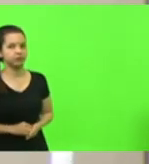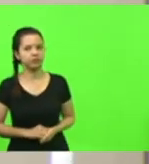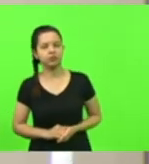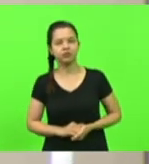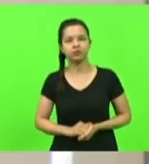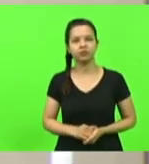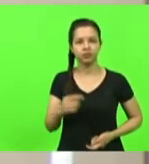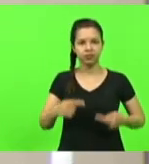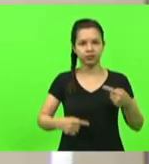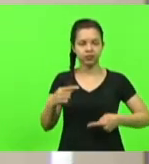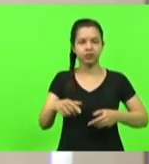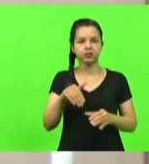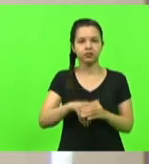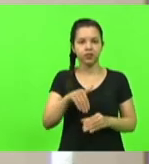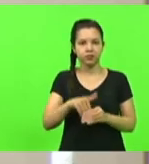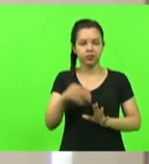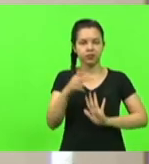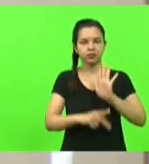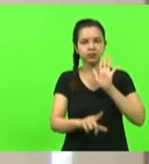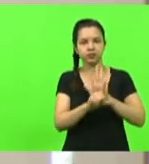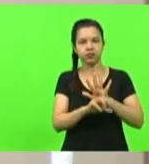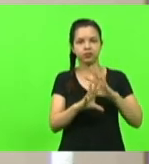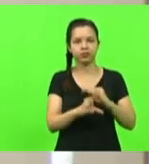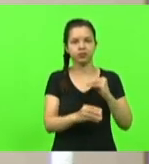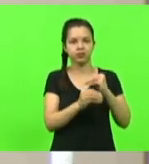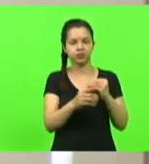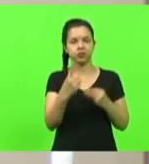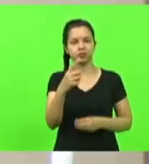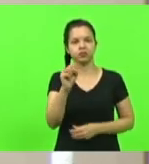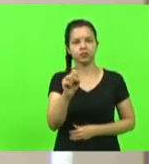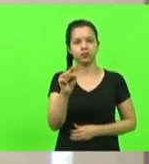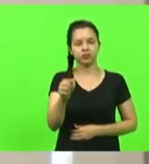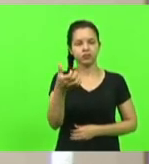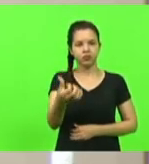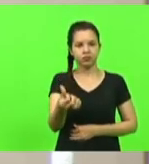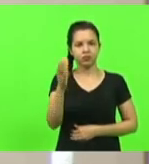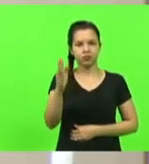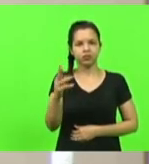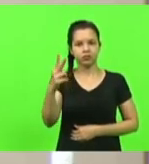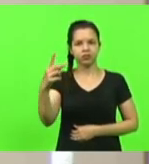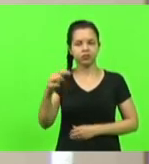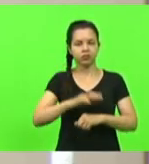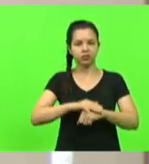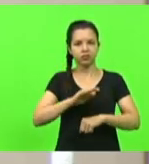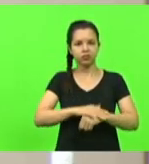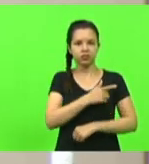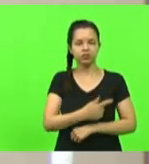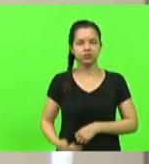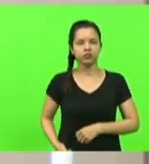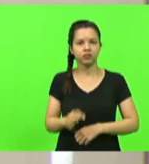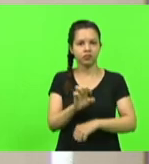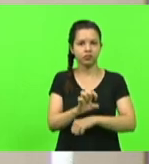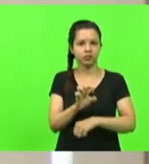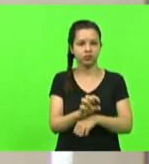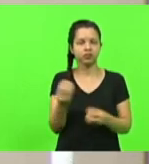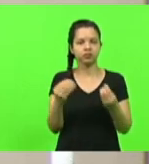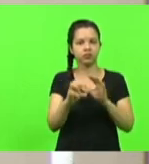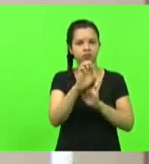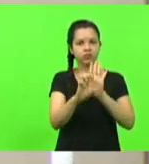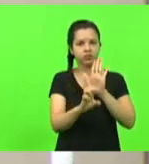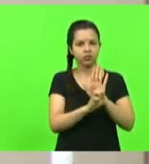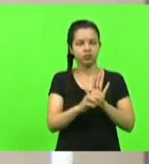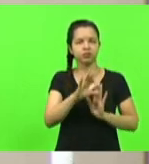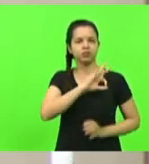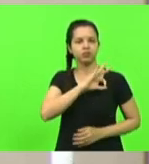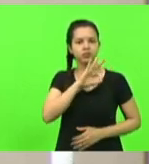Discussão e votação do projeto de lei complementar 18.6 de 2021, autor governo do Estado, dispõe sobre o Estatuto da Polícia Penal do